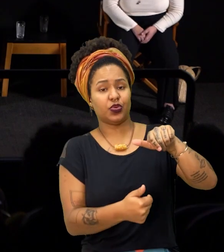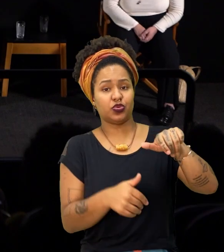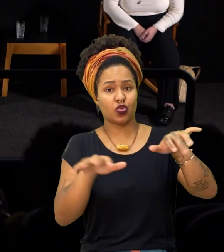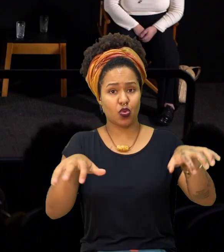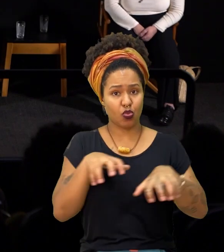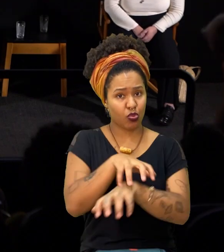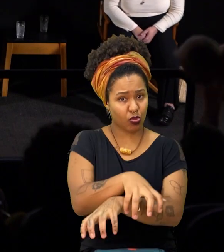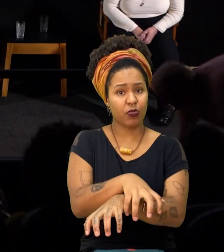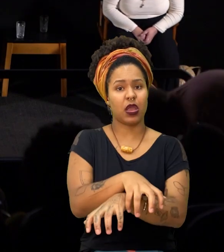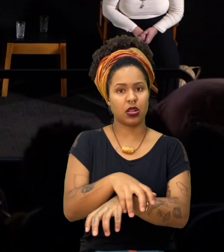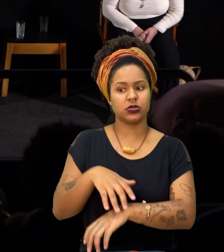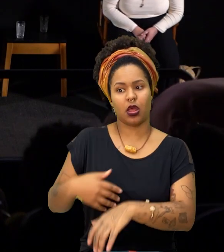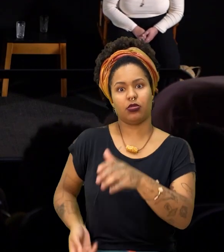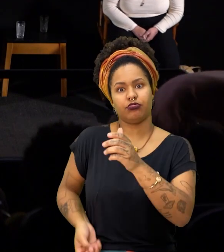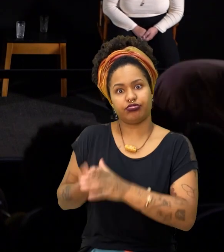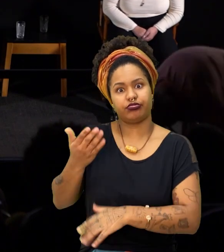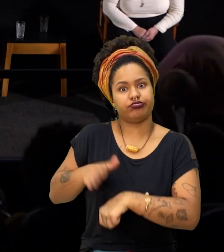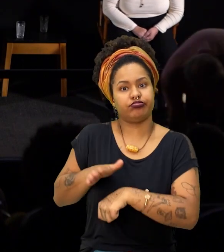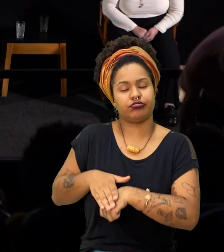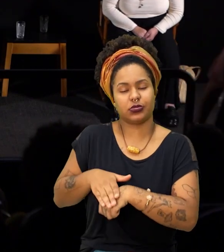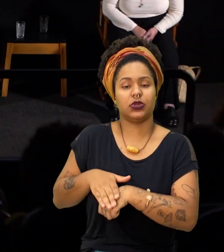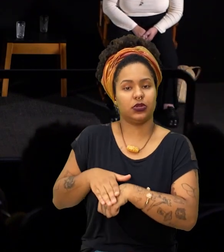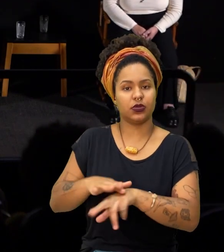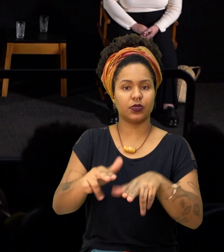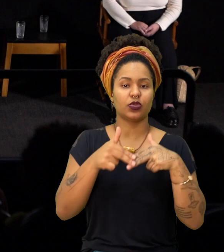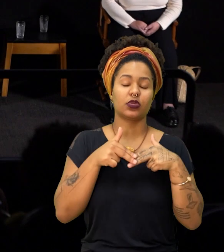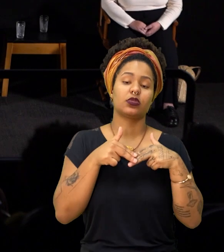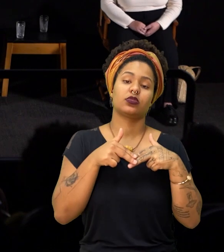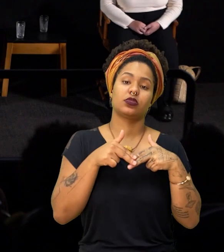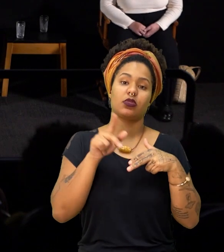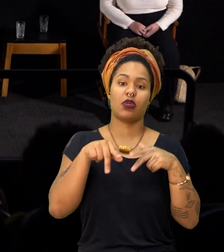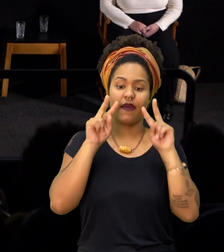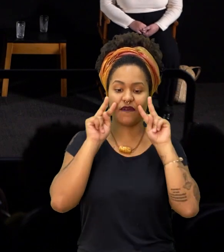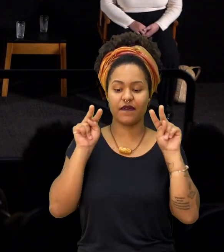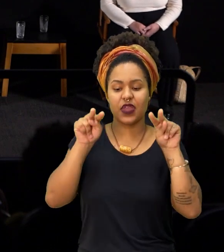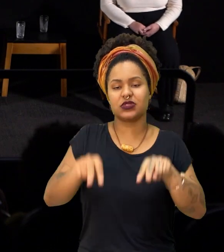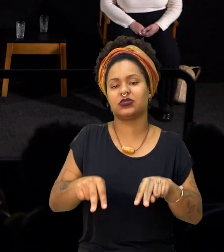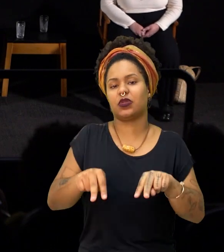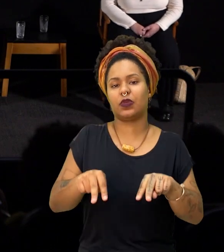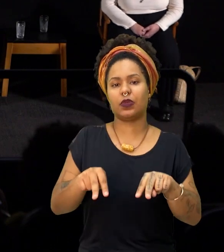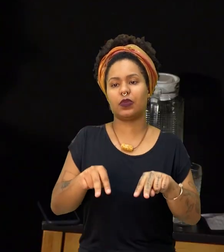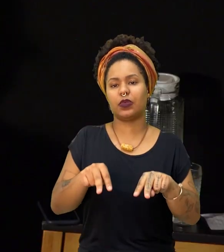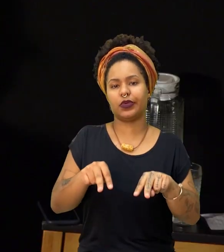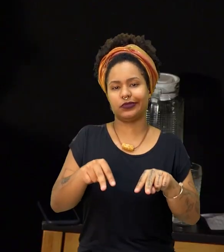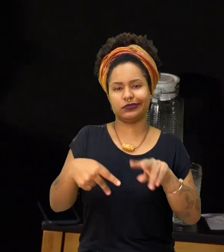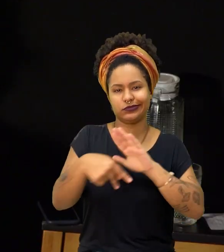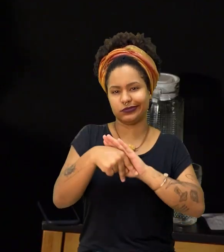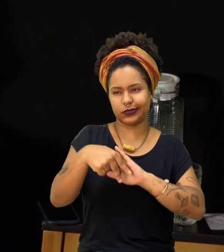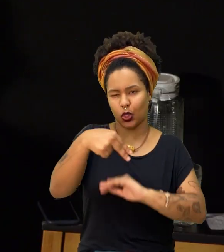globalizado que foi construído a partir dessa visão, digamos, nortista,